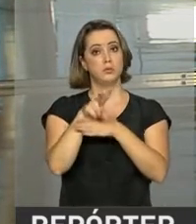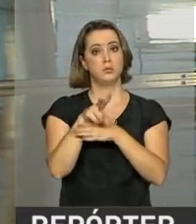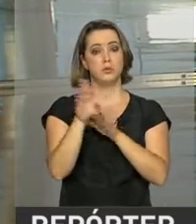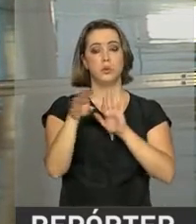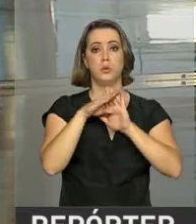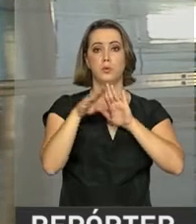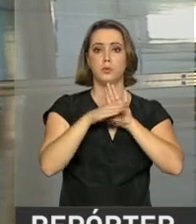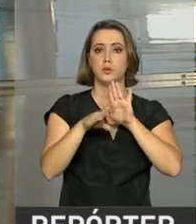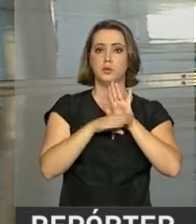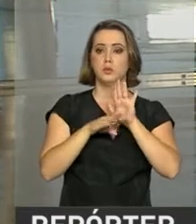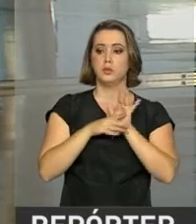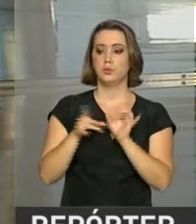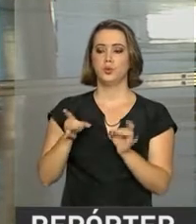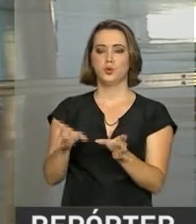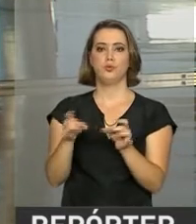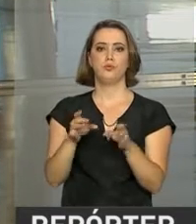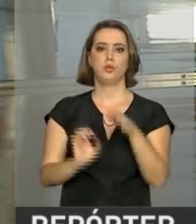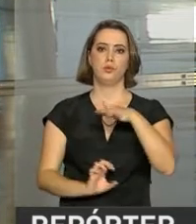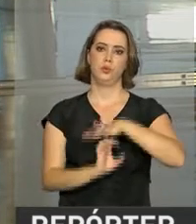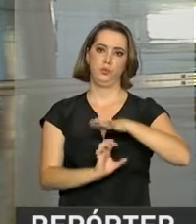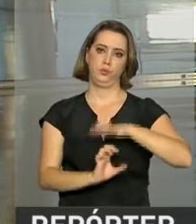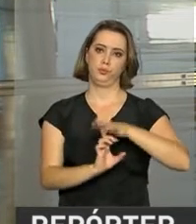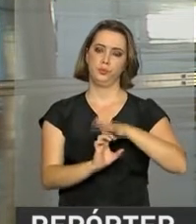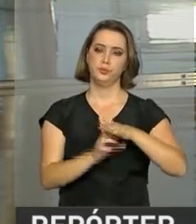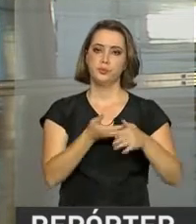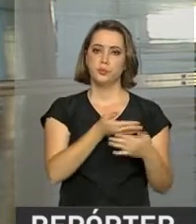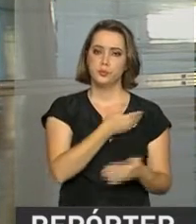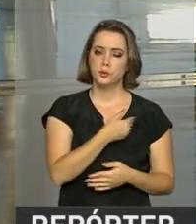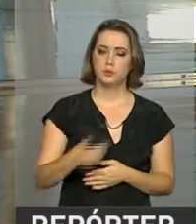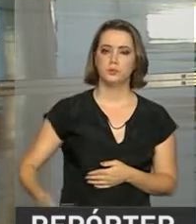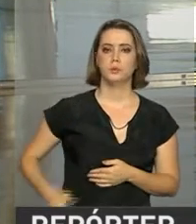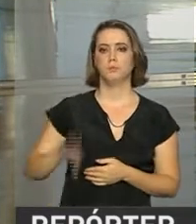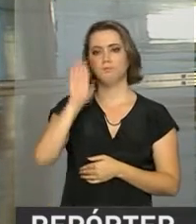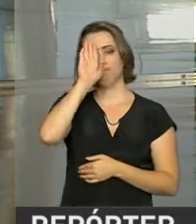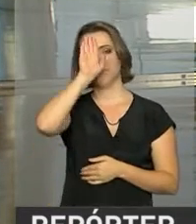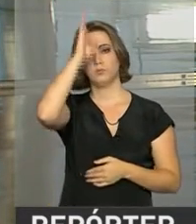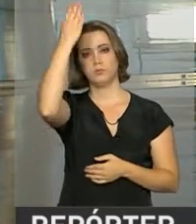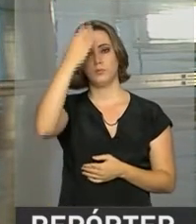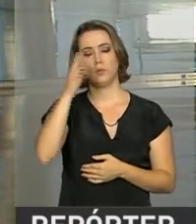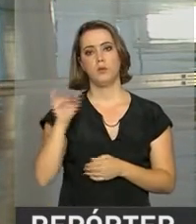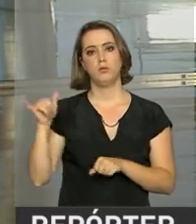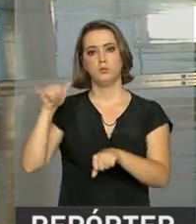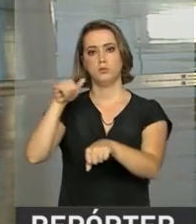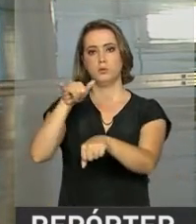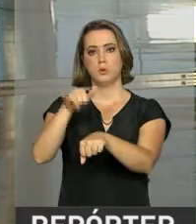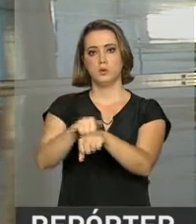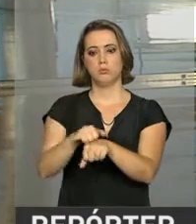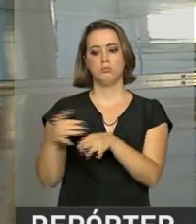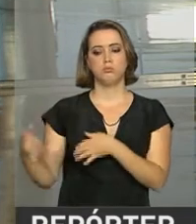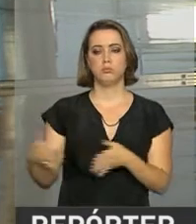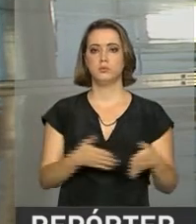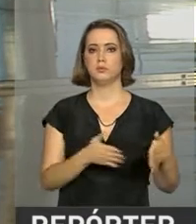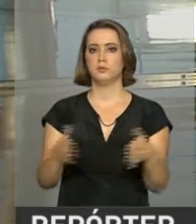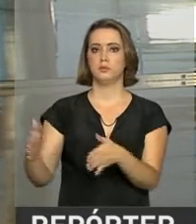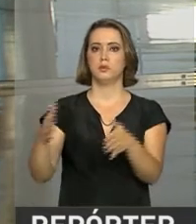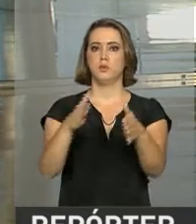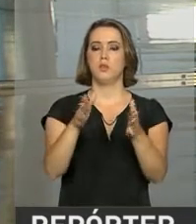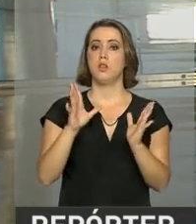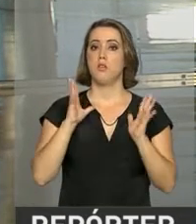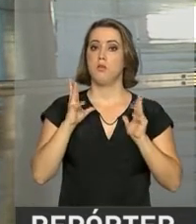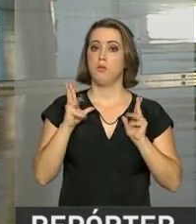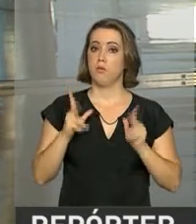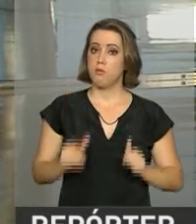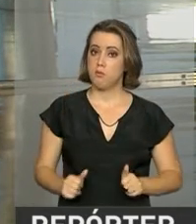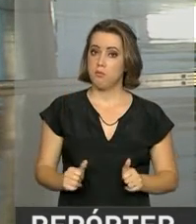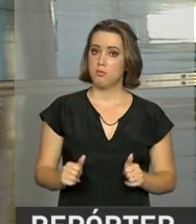de concessões principalmente em aeroportos rodovias e na área de saneamento básico essa área de saneamento básico também